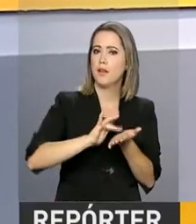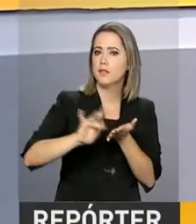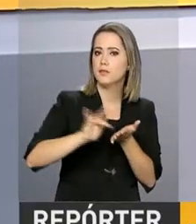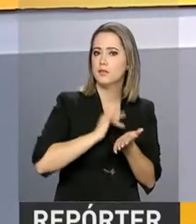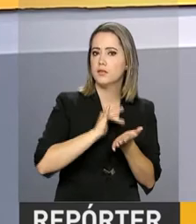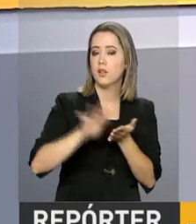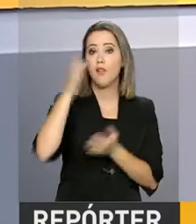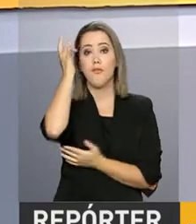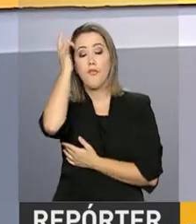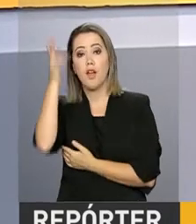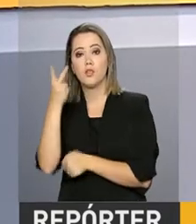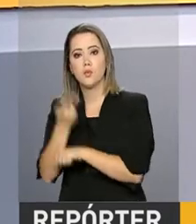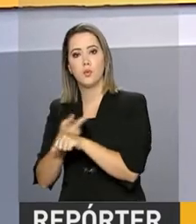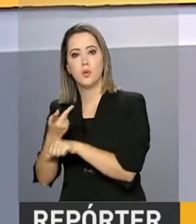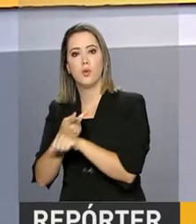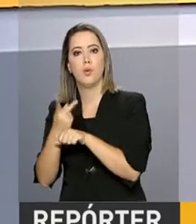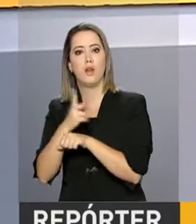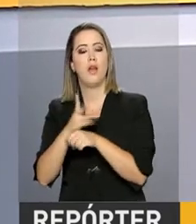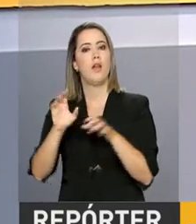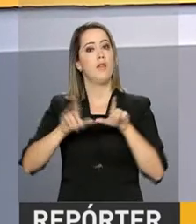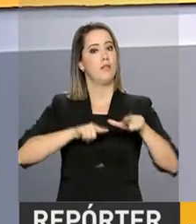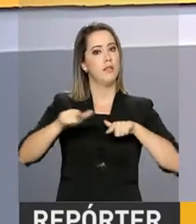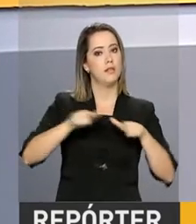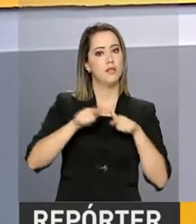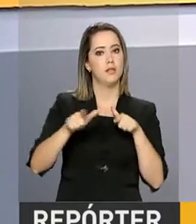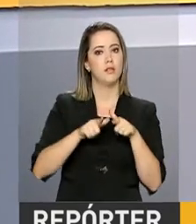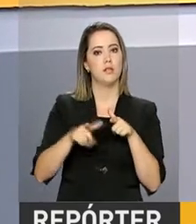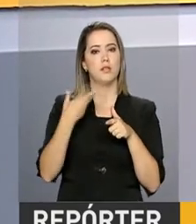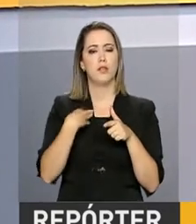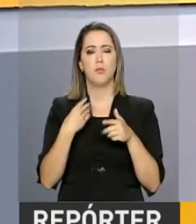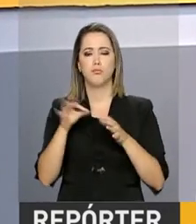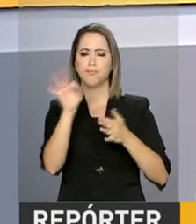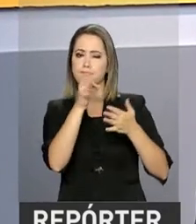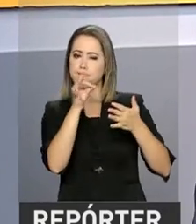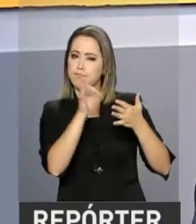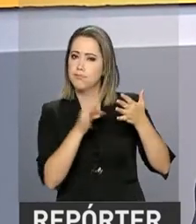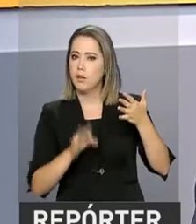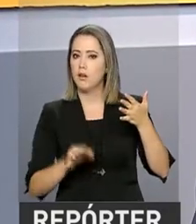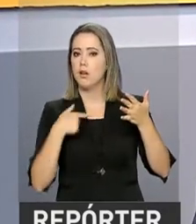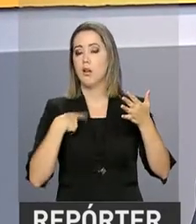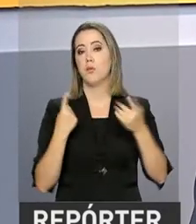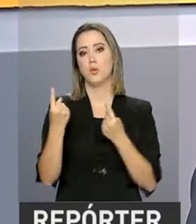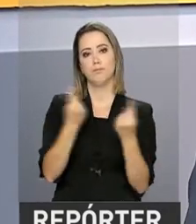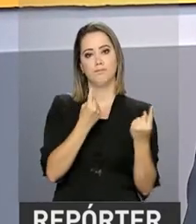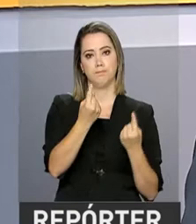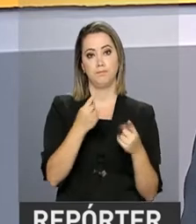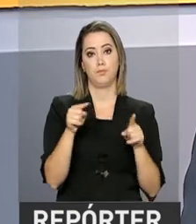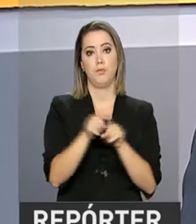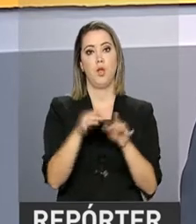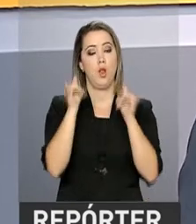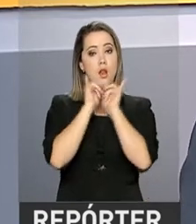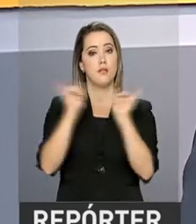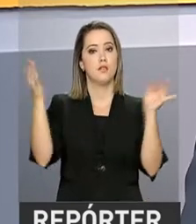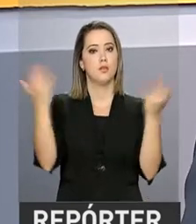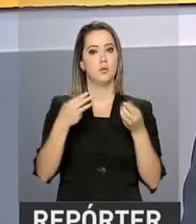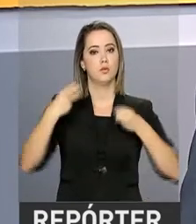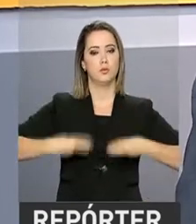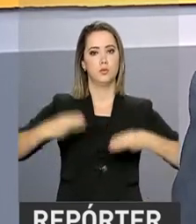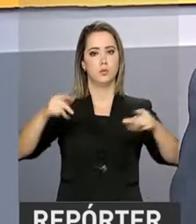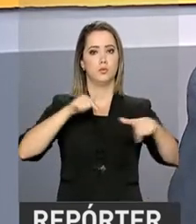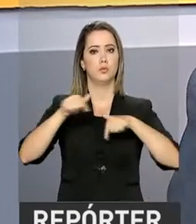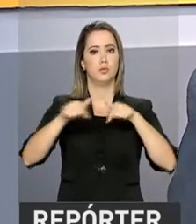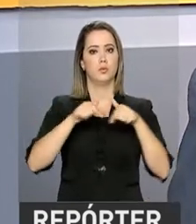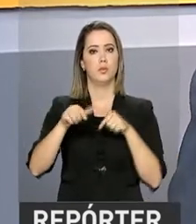que facilita a busca por vagas de emprego adequadas ao perfil de cada um lançado hoje pelo ministério do trabalho o